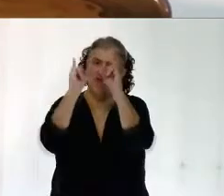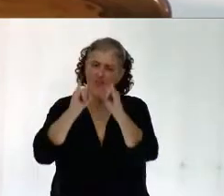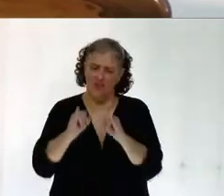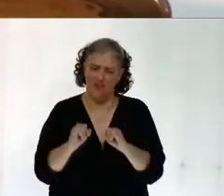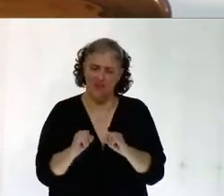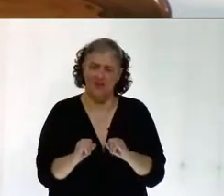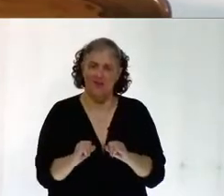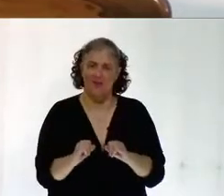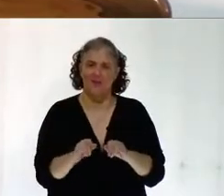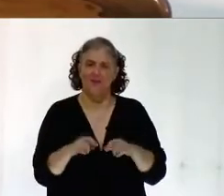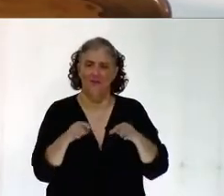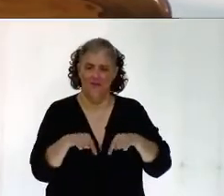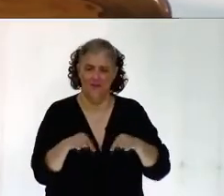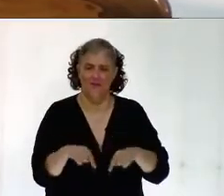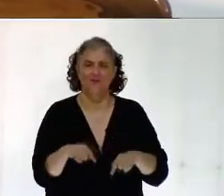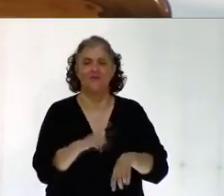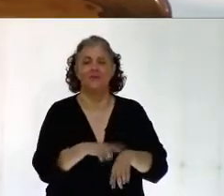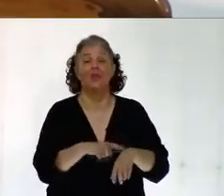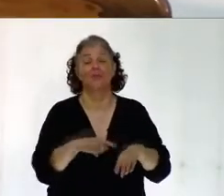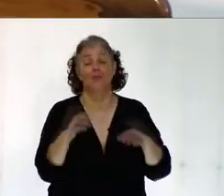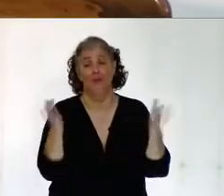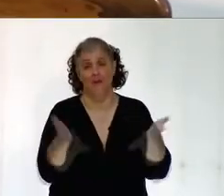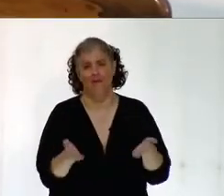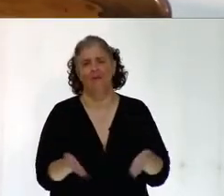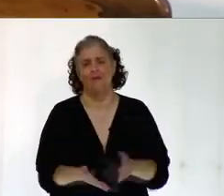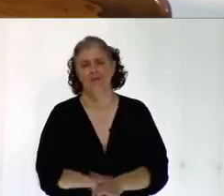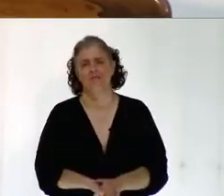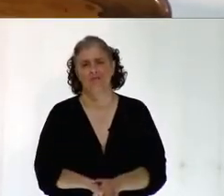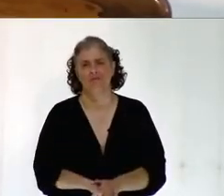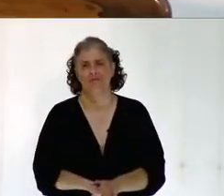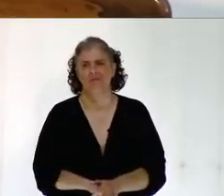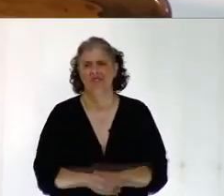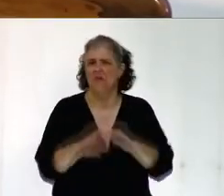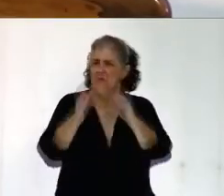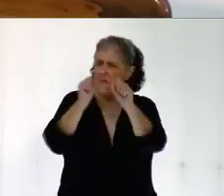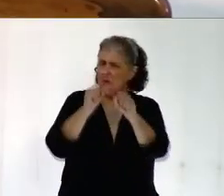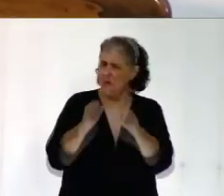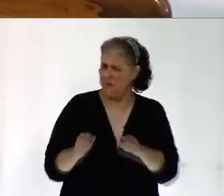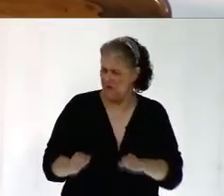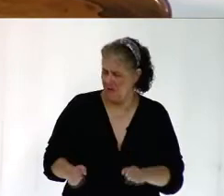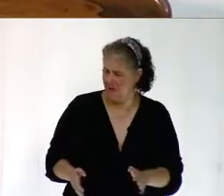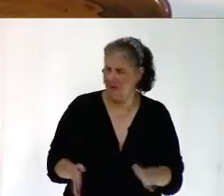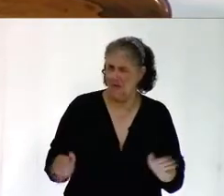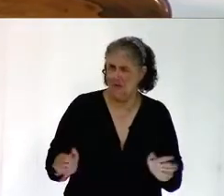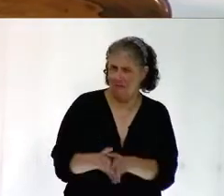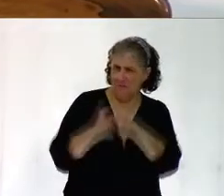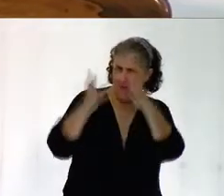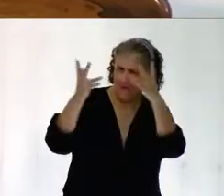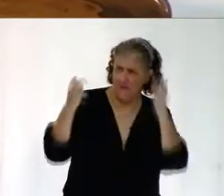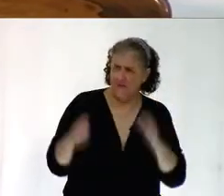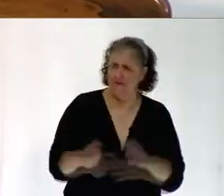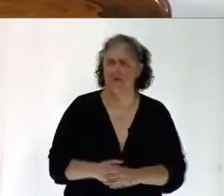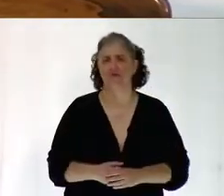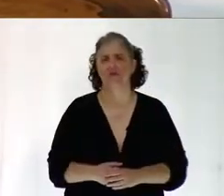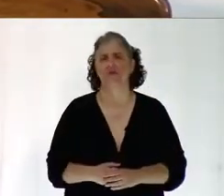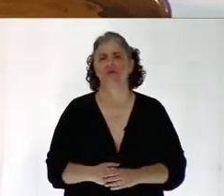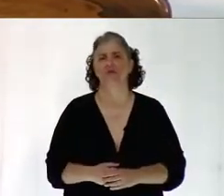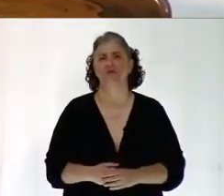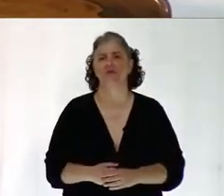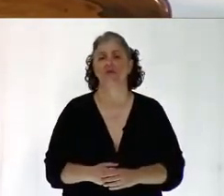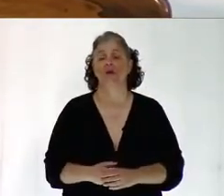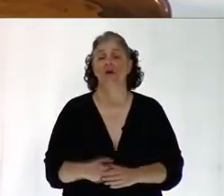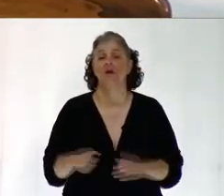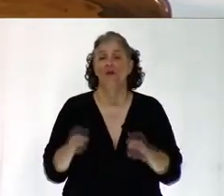ele tinha um poder realmente muito grande inclusive fazendo coisas muito duras